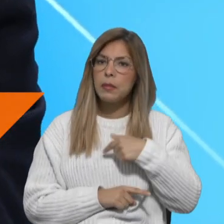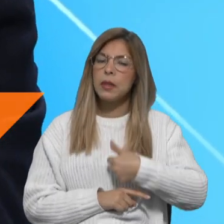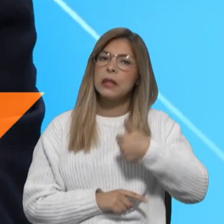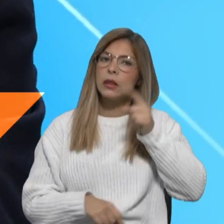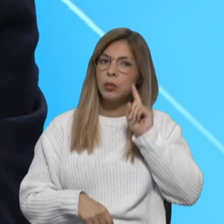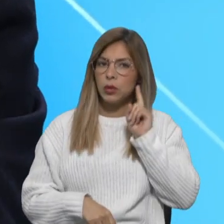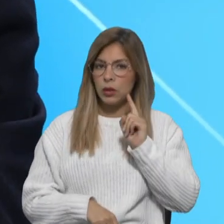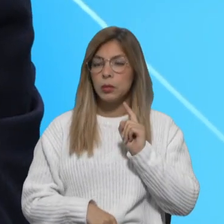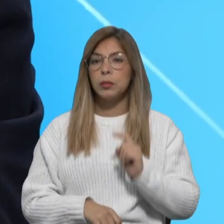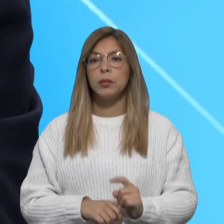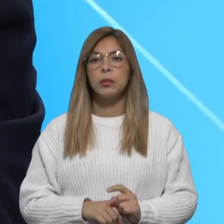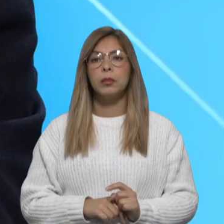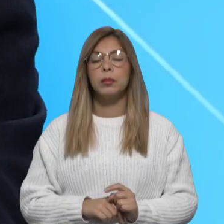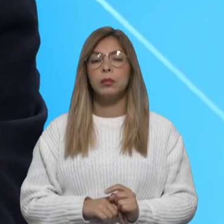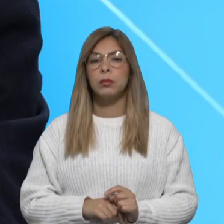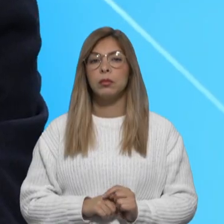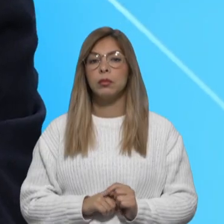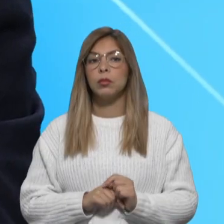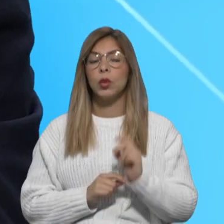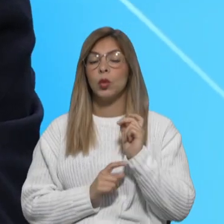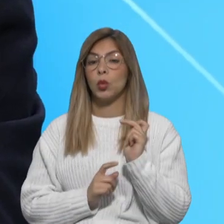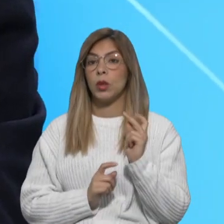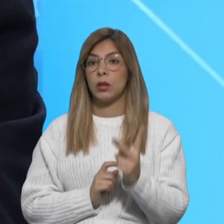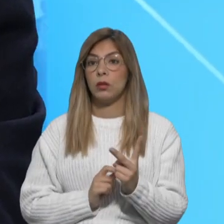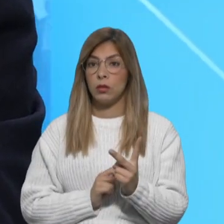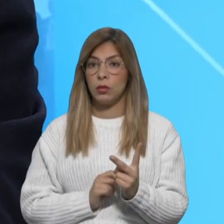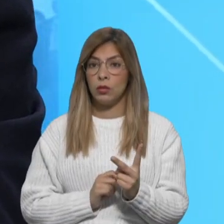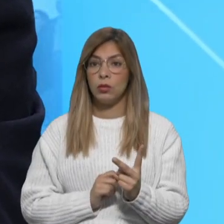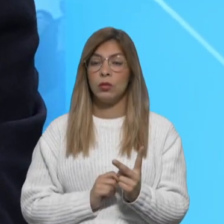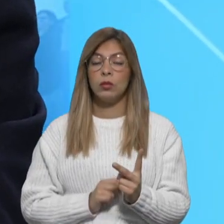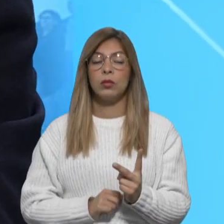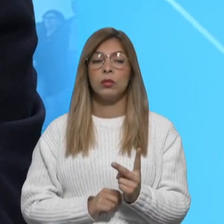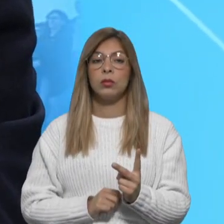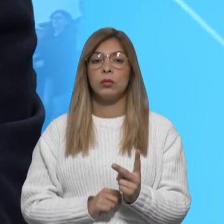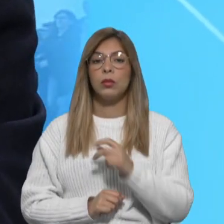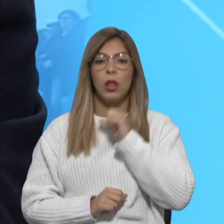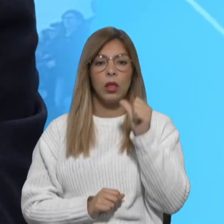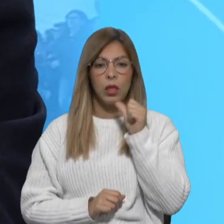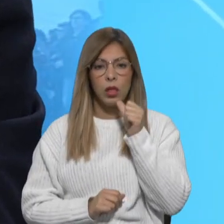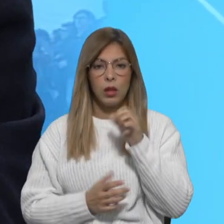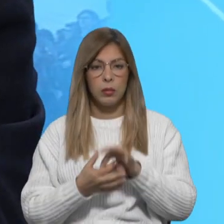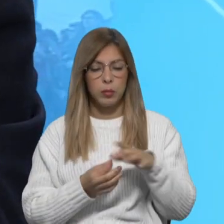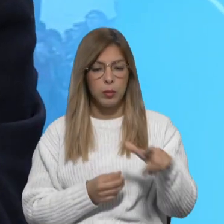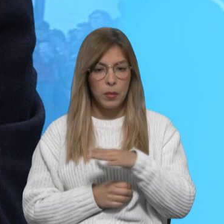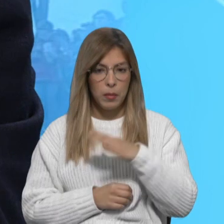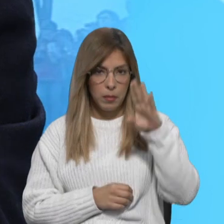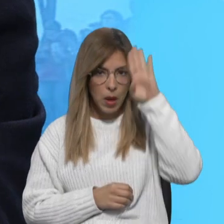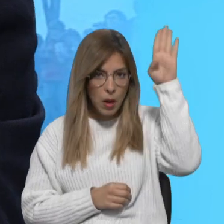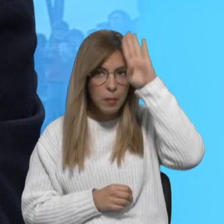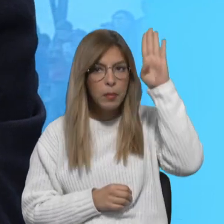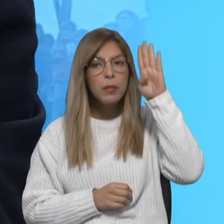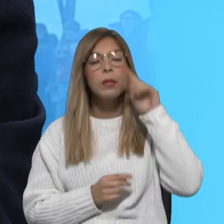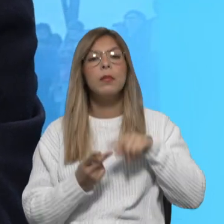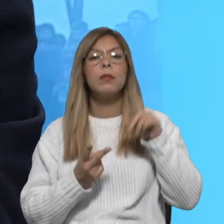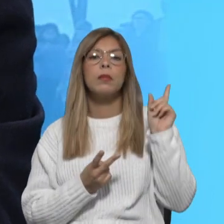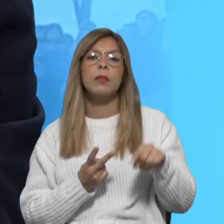e que, digamos, estes 2 anos têm vindo a confirmar, quer pelas várias intervenções do Papa, quer até porque aquilo que vamos vendo